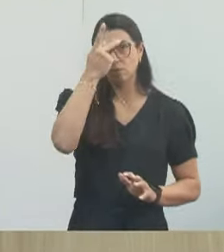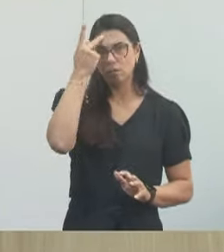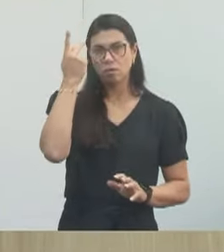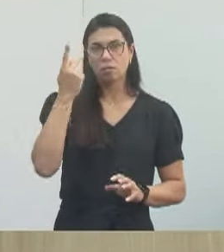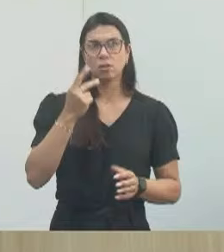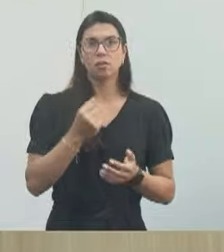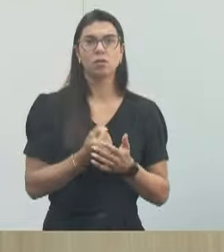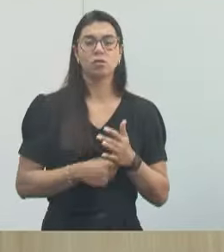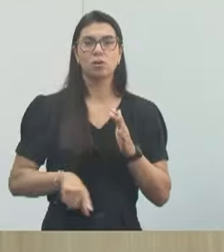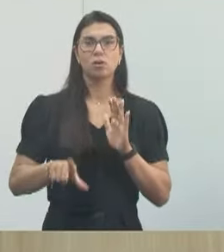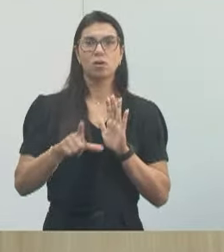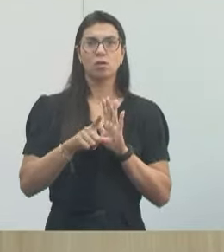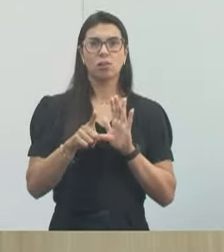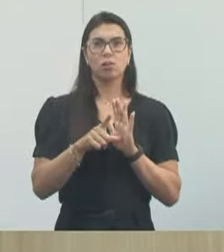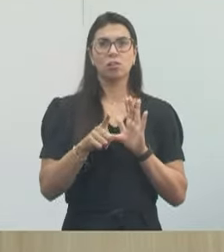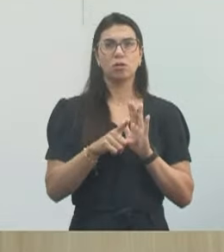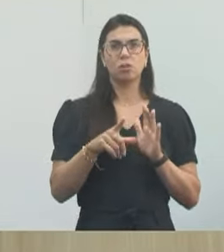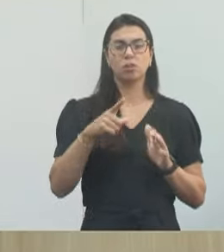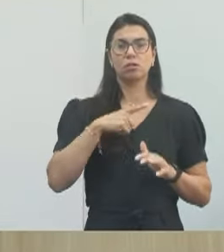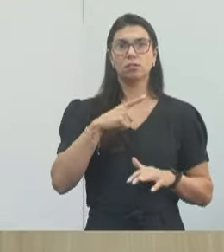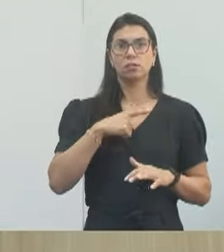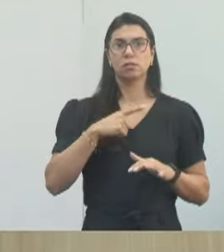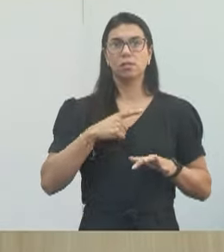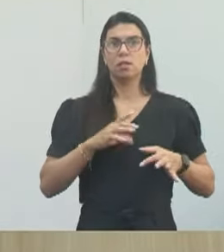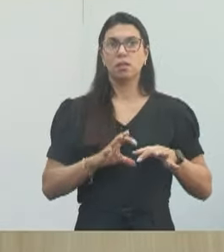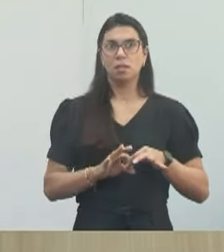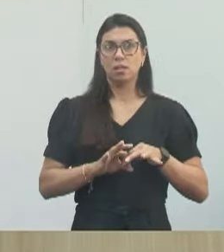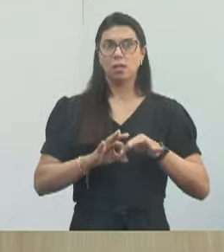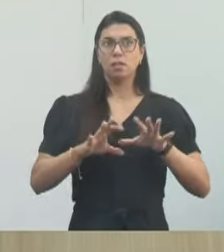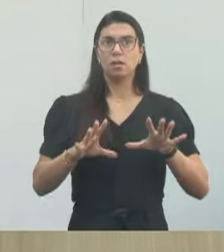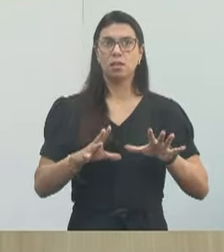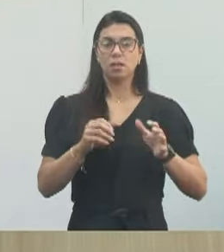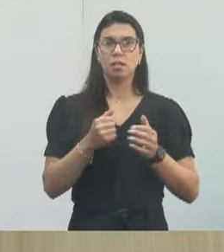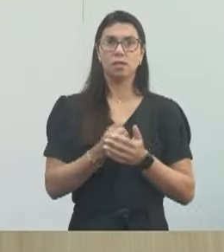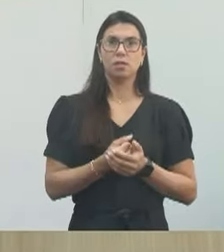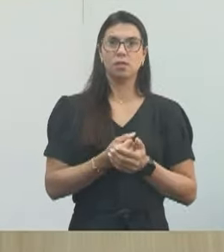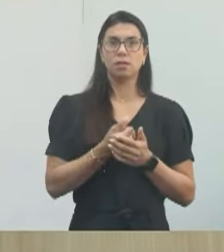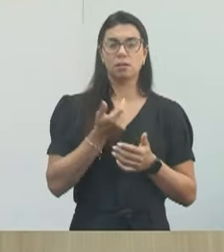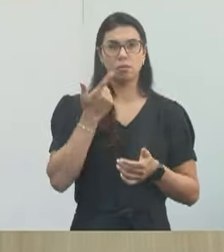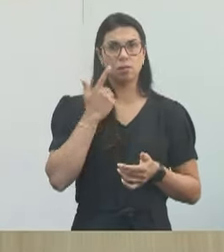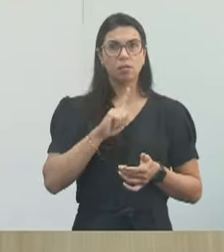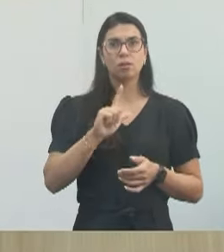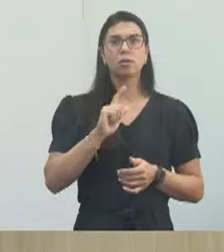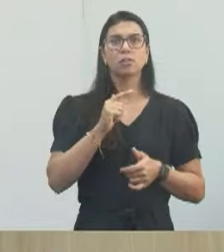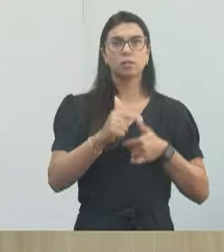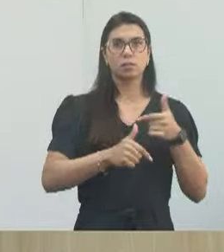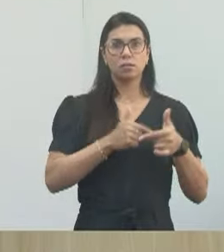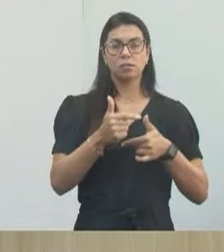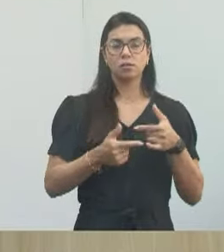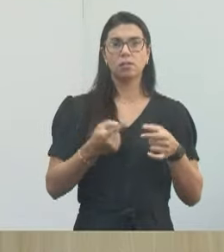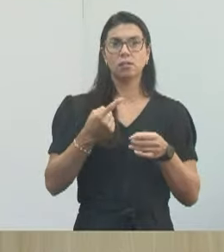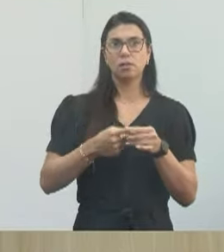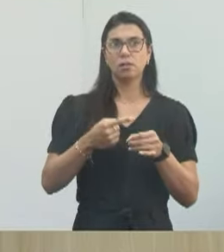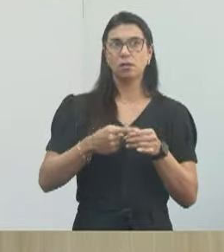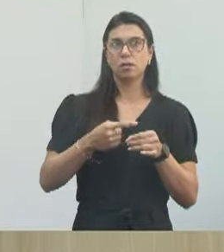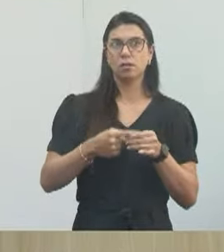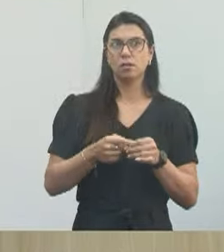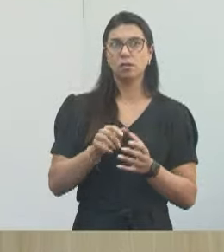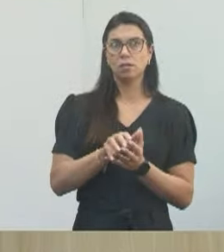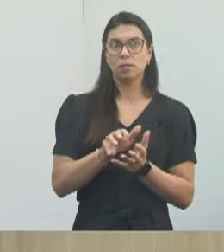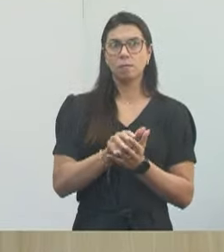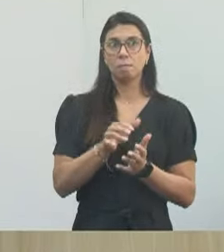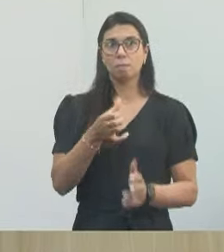atualmente possuem as devidas licenças para operar na zona especial Central